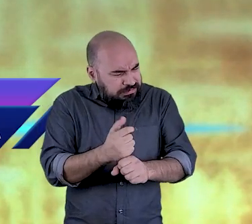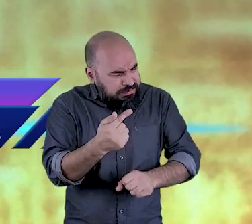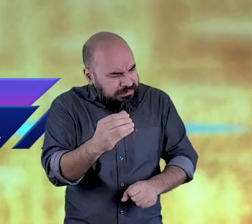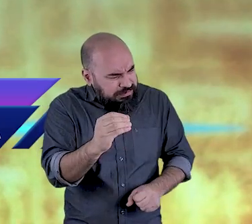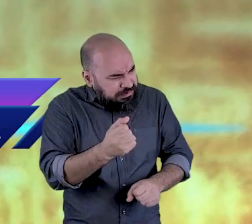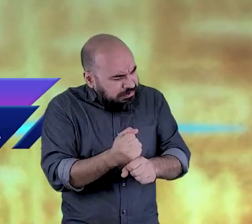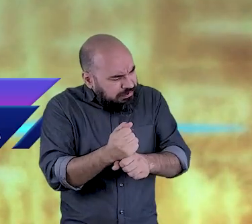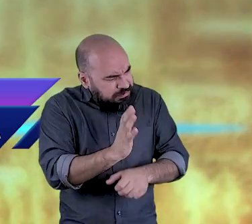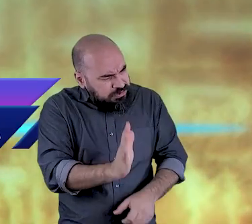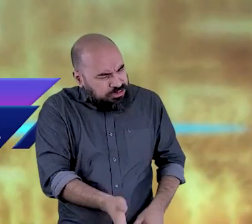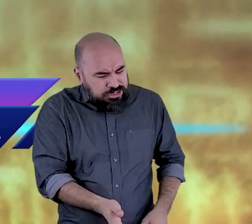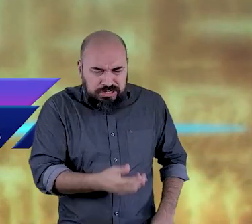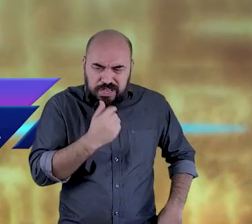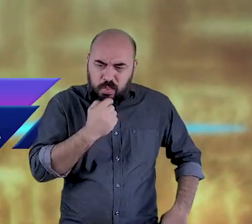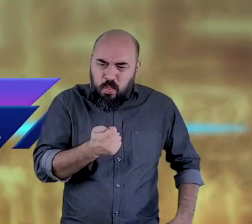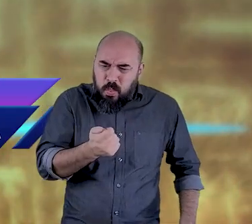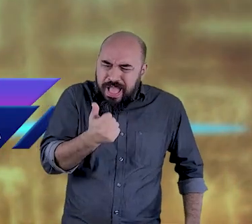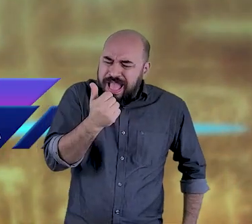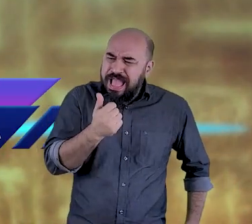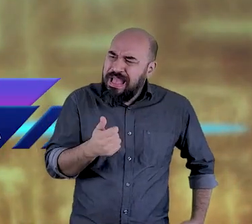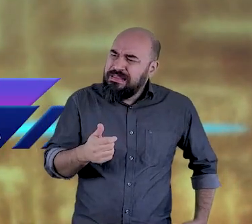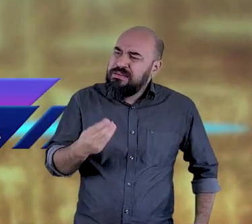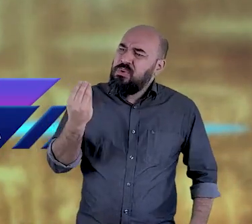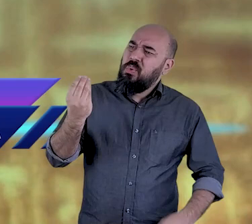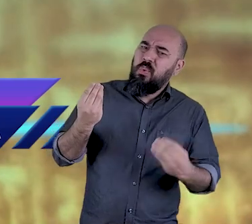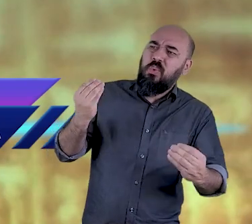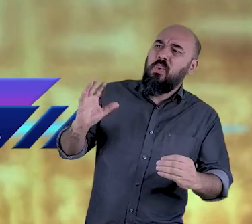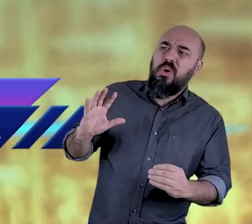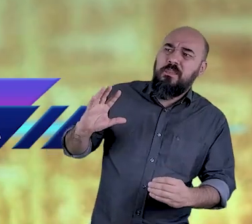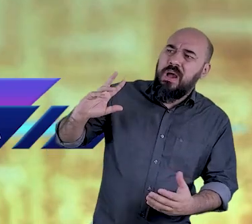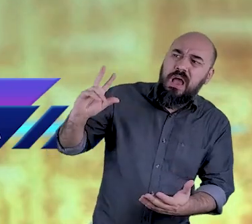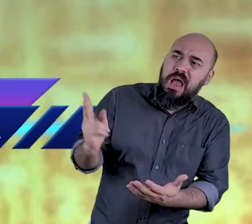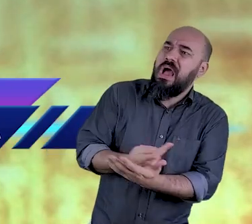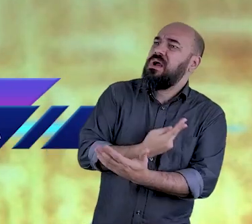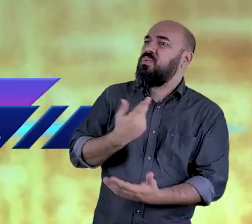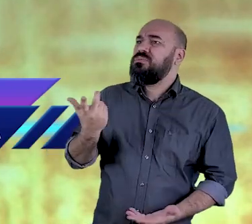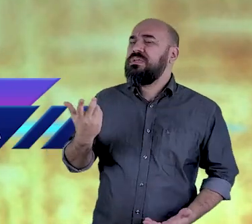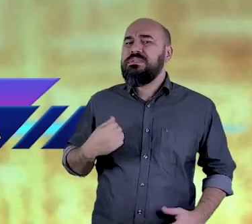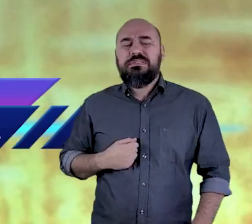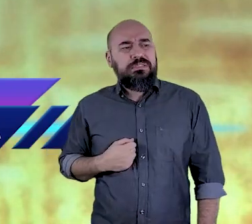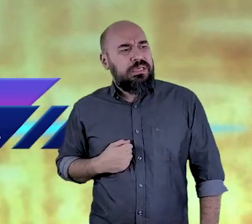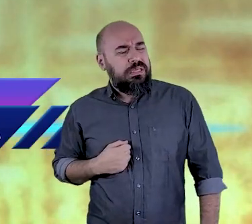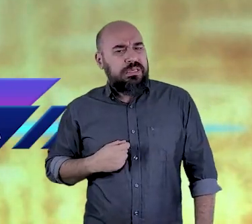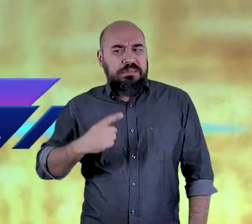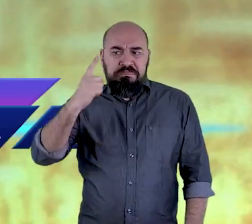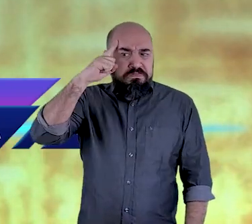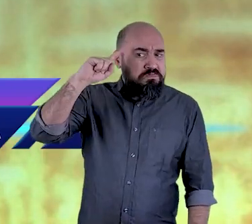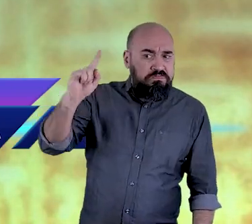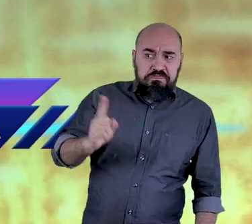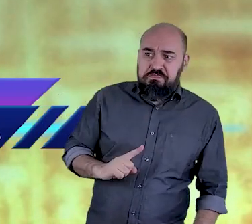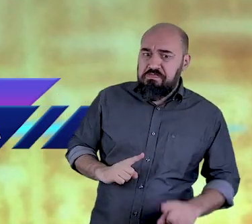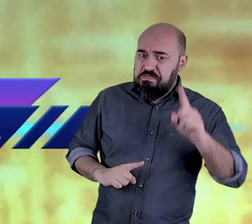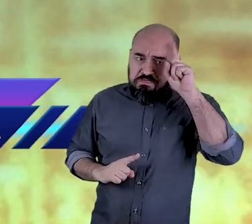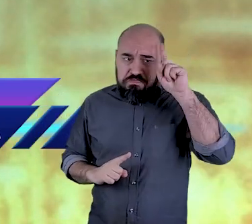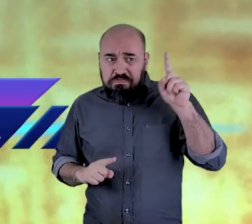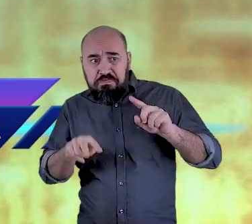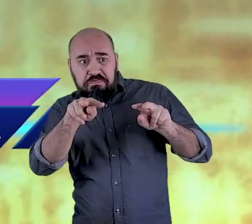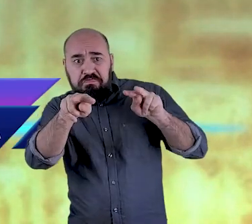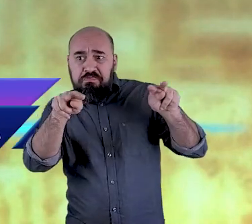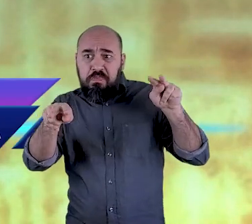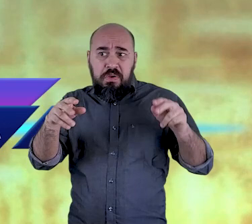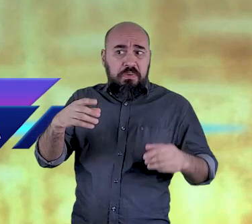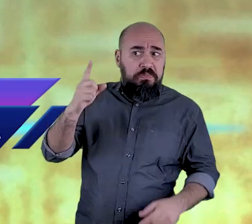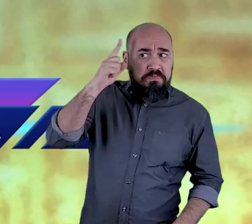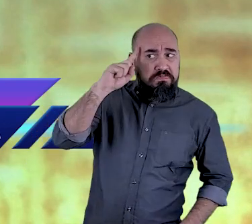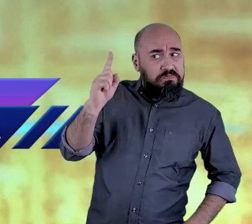a profecia iria se cumprir ele não via humanamente falando uma forma de Deus libertar o povo